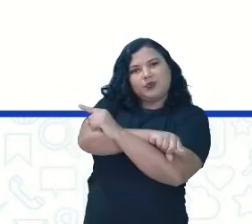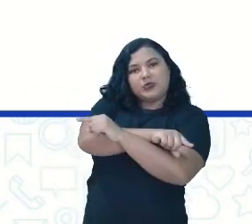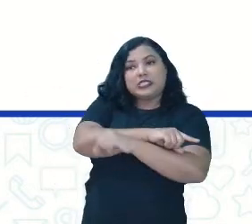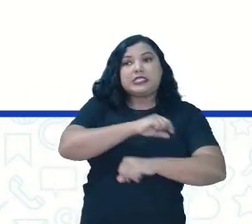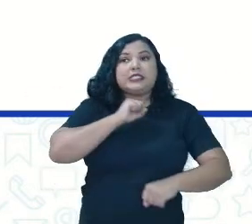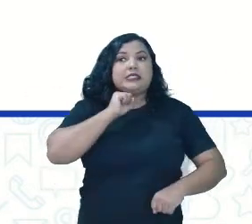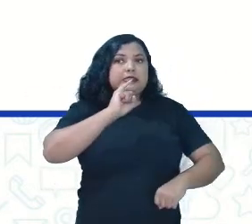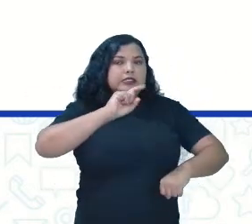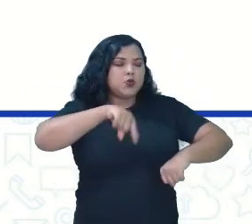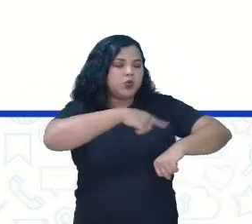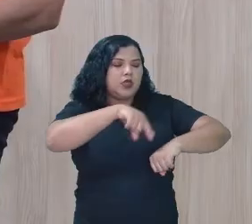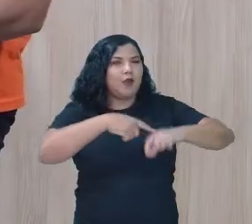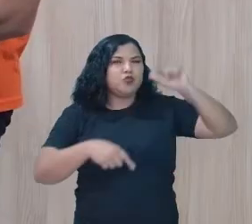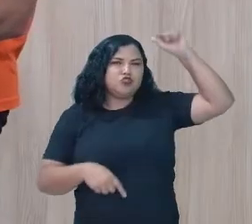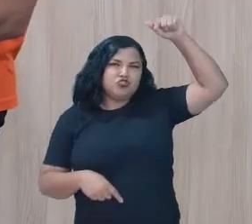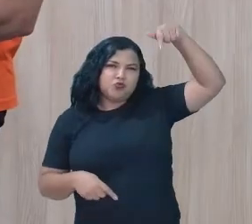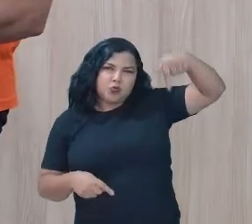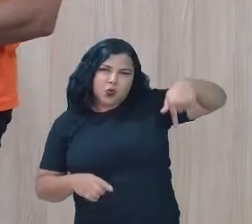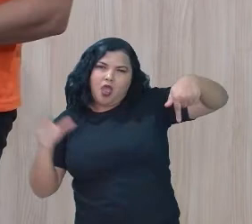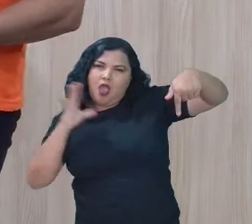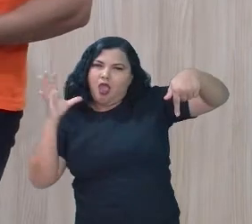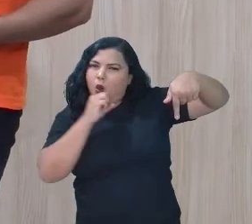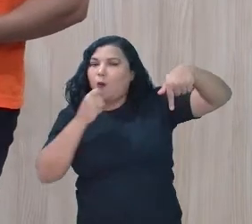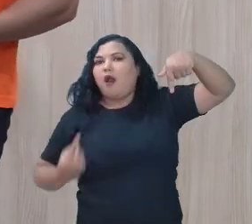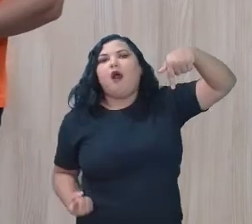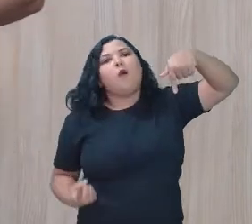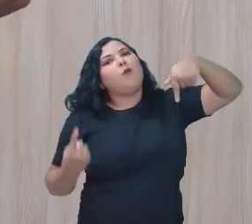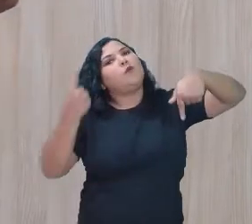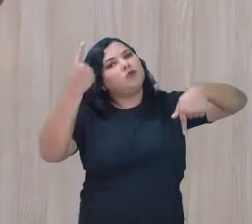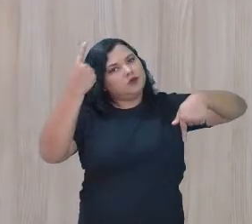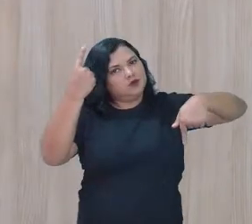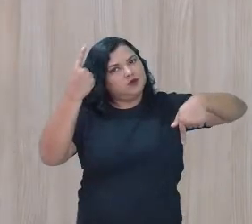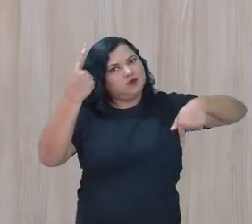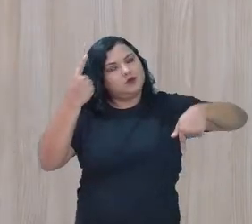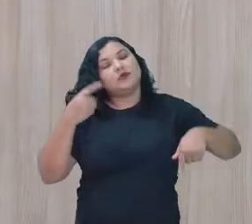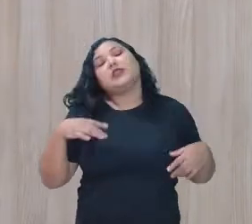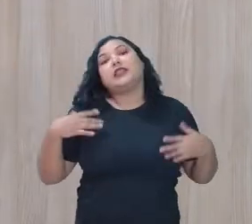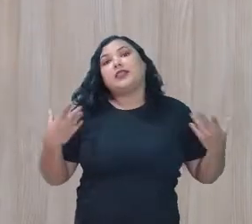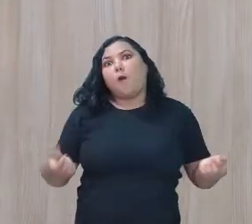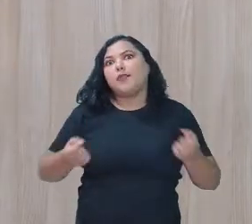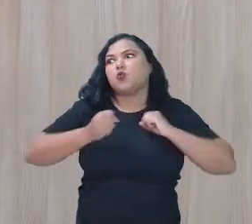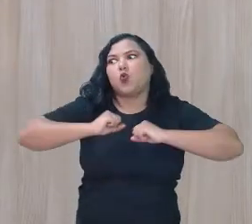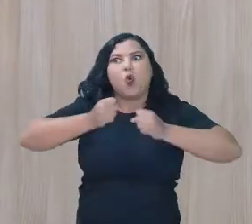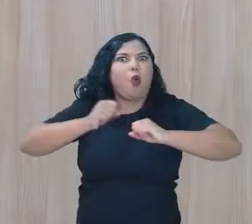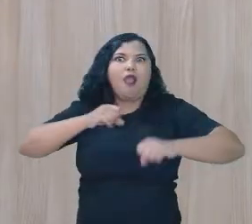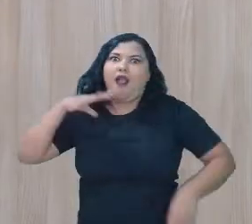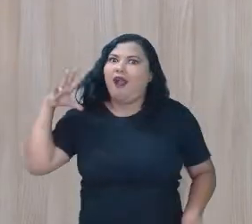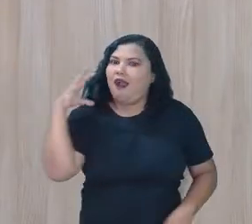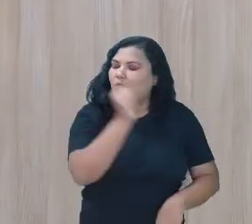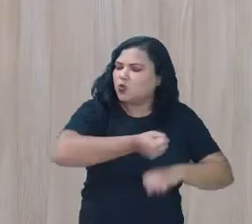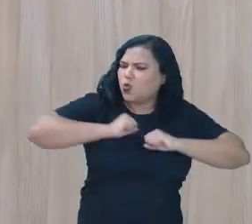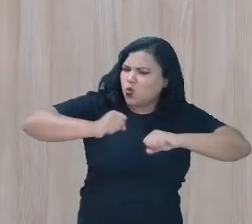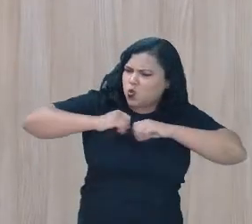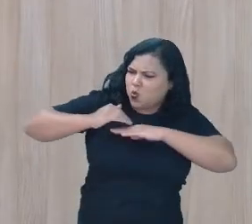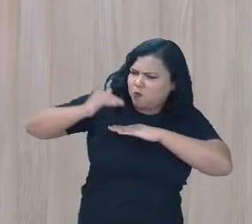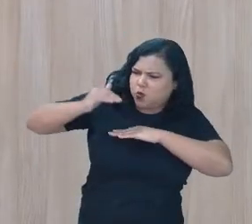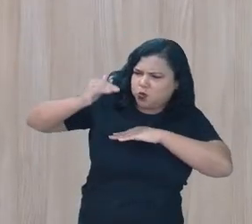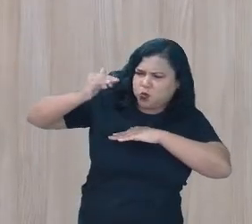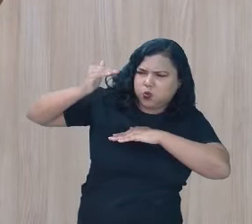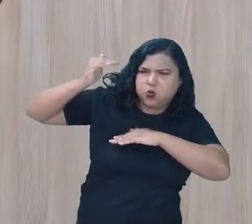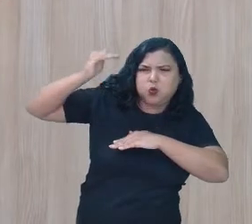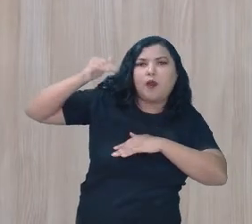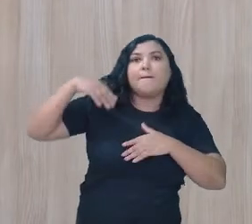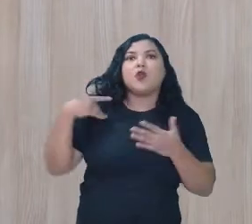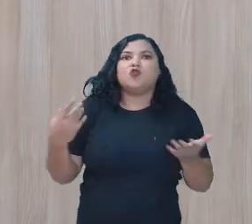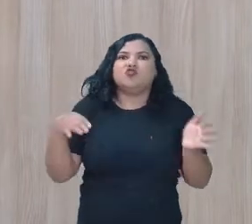eu diminuo o tempo, certo? A velocidade ela precisa o quê? Aumentar. Eu preciso correr mais rápido, tá?